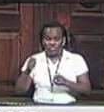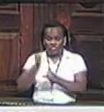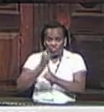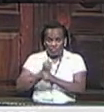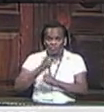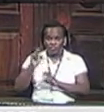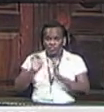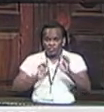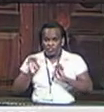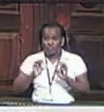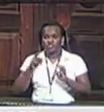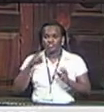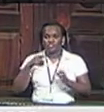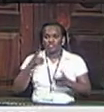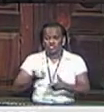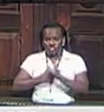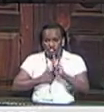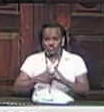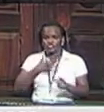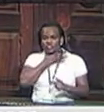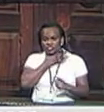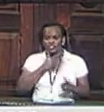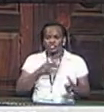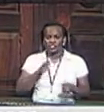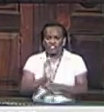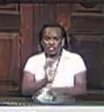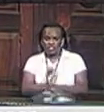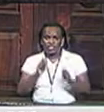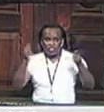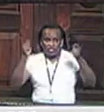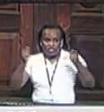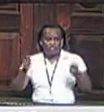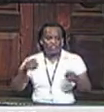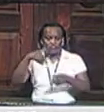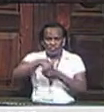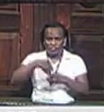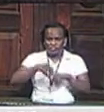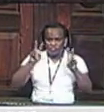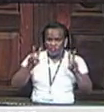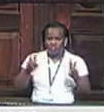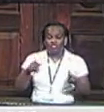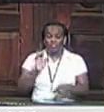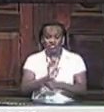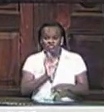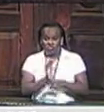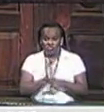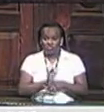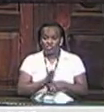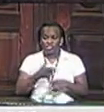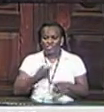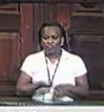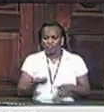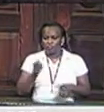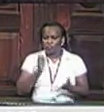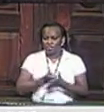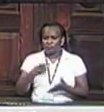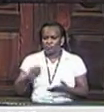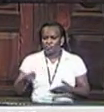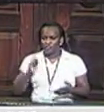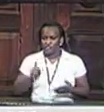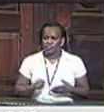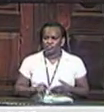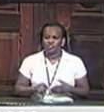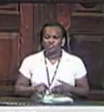empresas na dívida ativa, financiadoras de campanha, que foram beneficiadas com isenções fiscais do Rio de